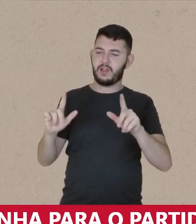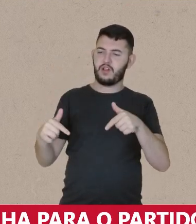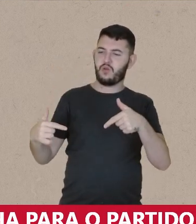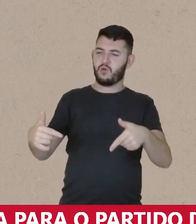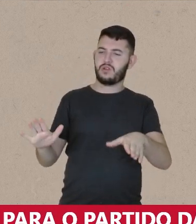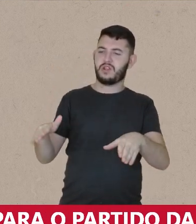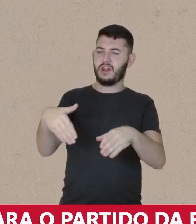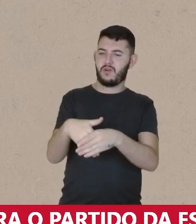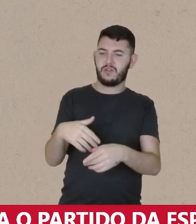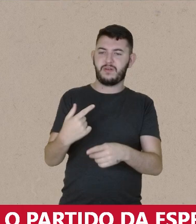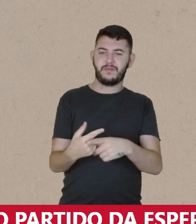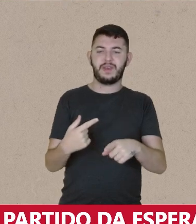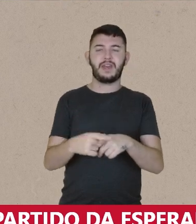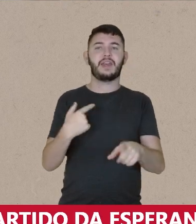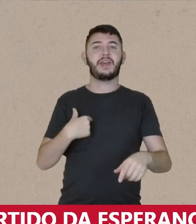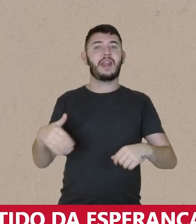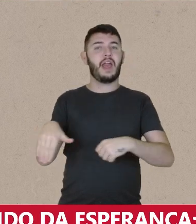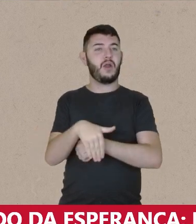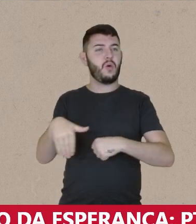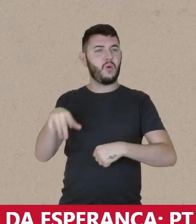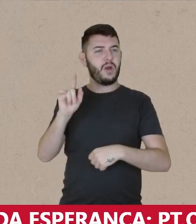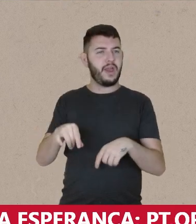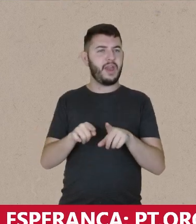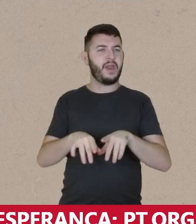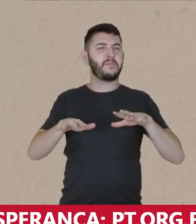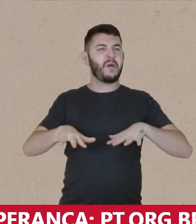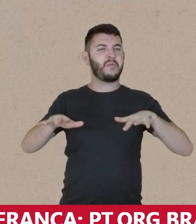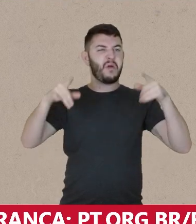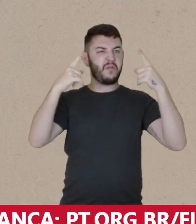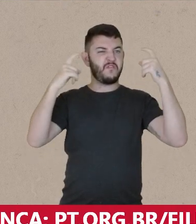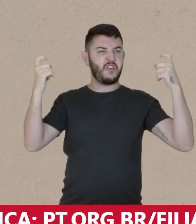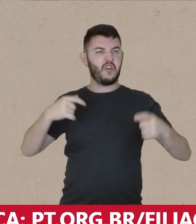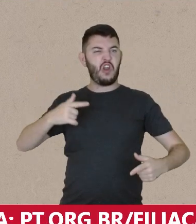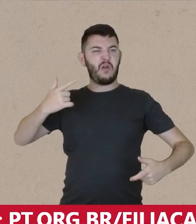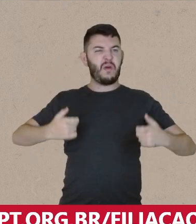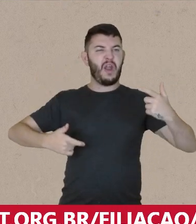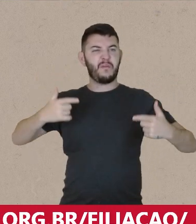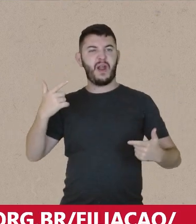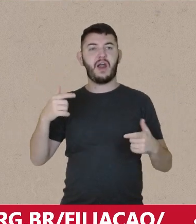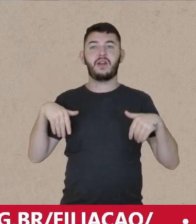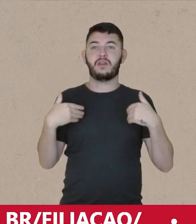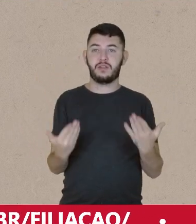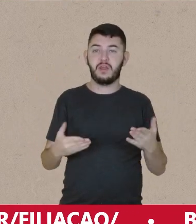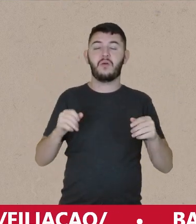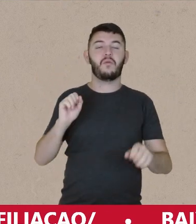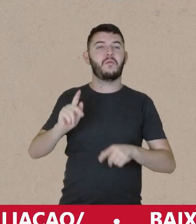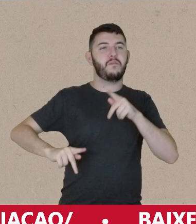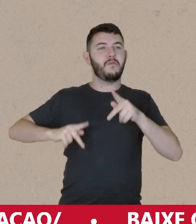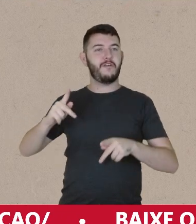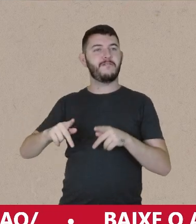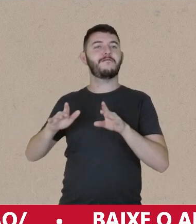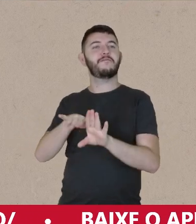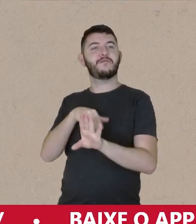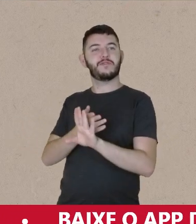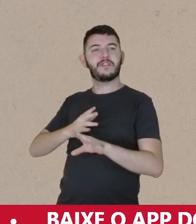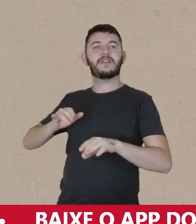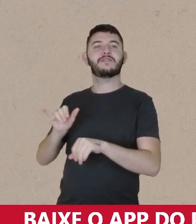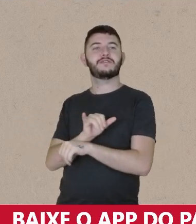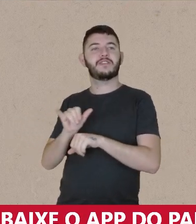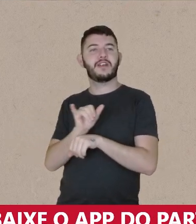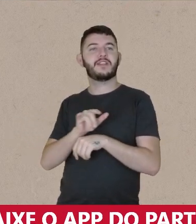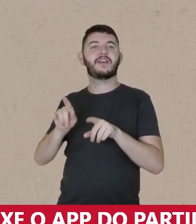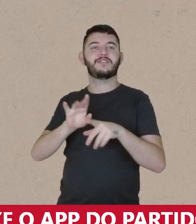é tanque, é tiro, é violência, ele faz o gambito, como se diz. e passa as pernas na